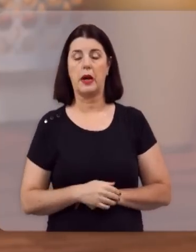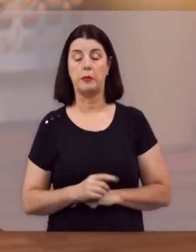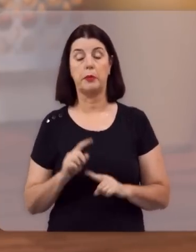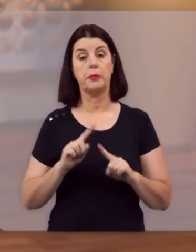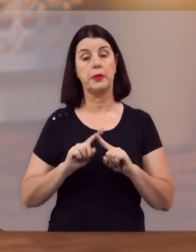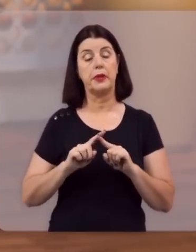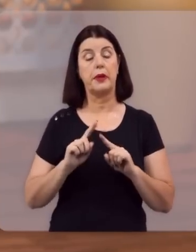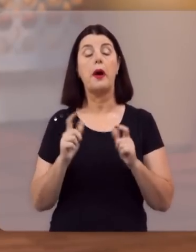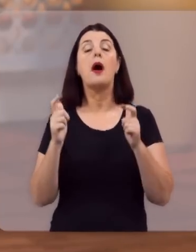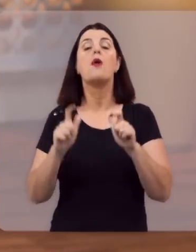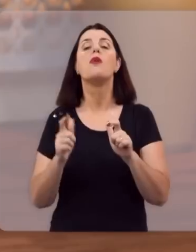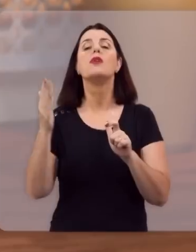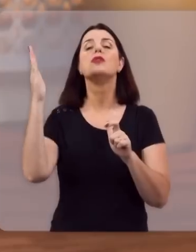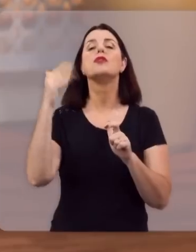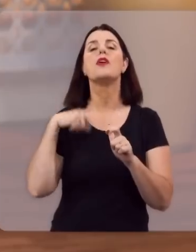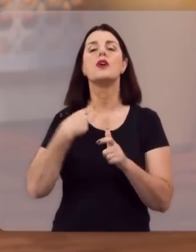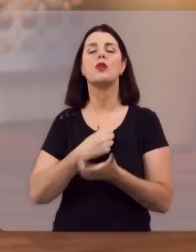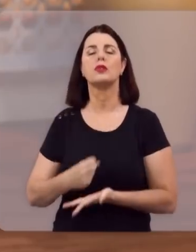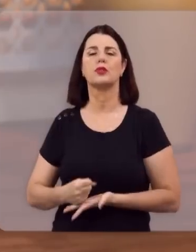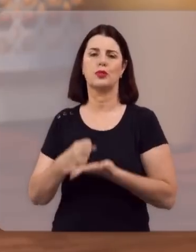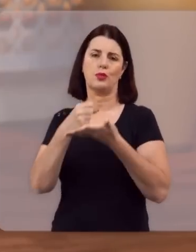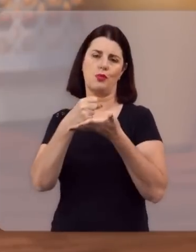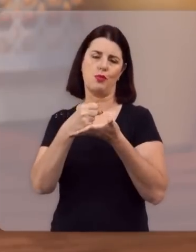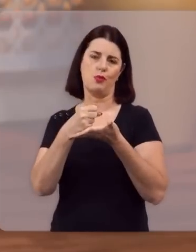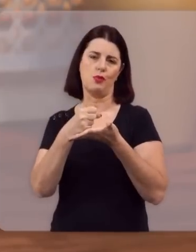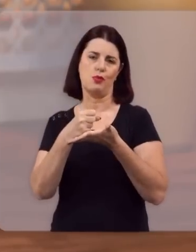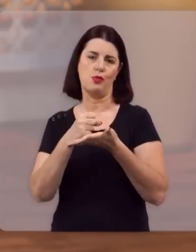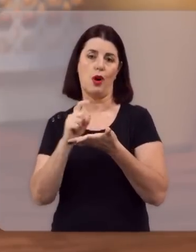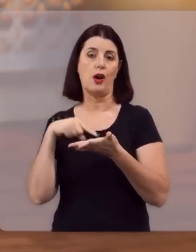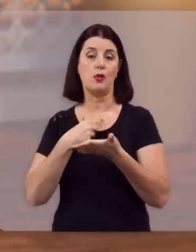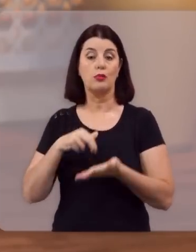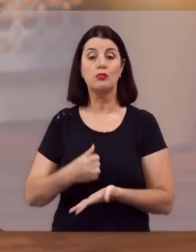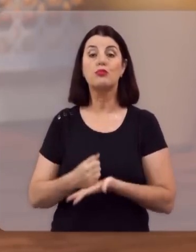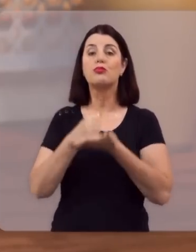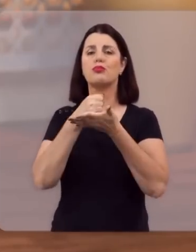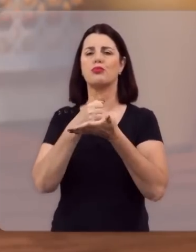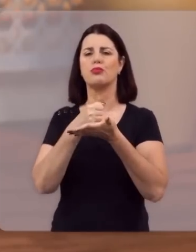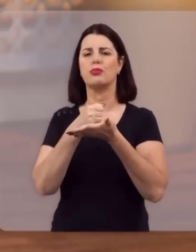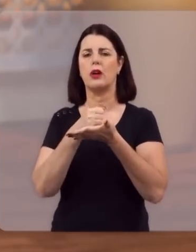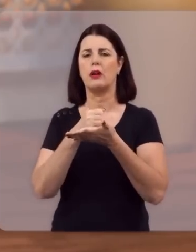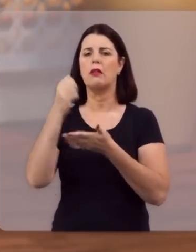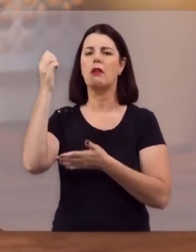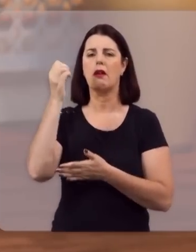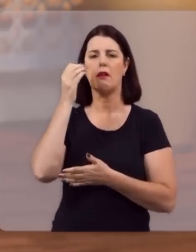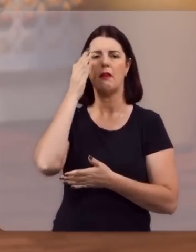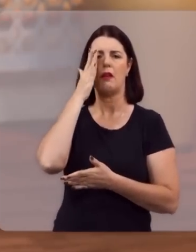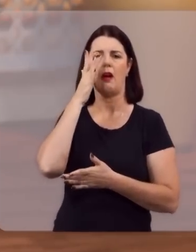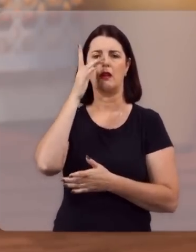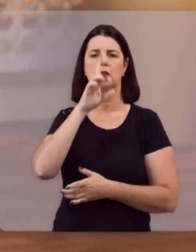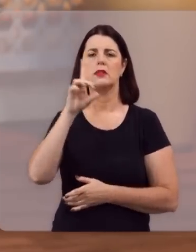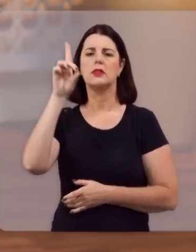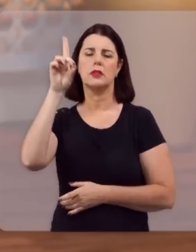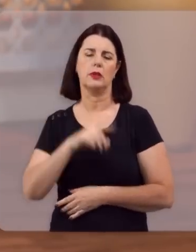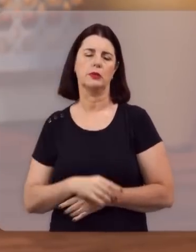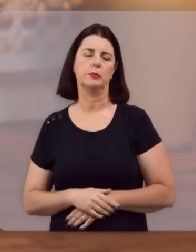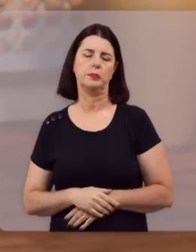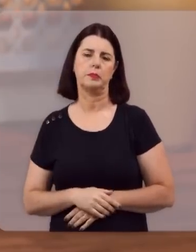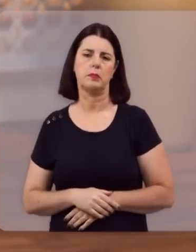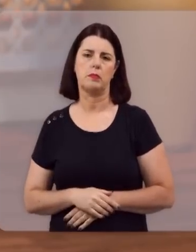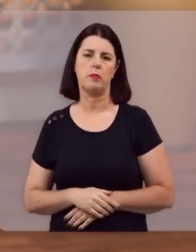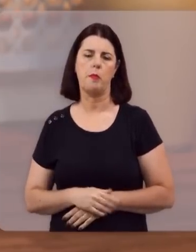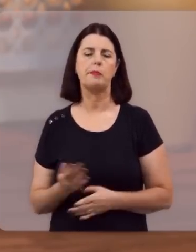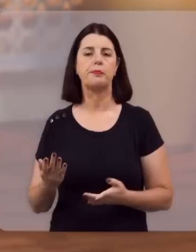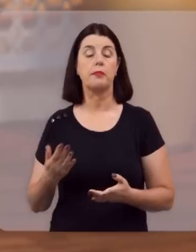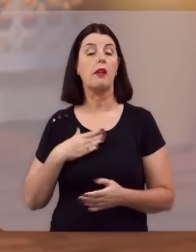Satanás. Porque de onde virá o nosso socorro e a nossa sustentação? Da graça do trono de